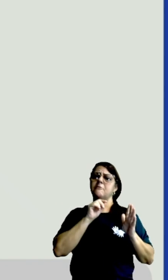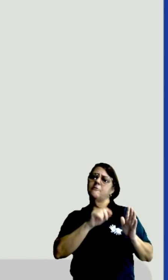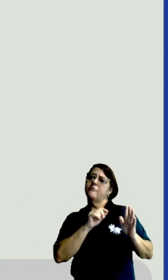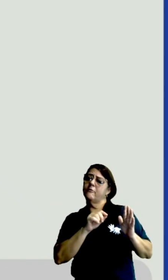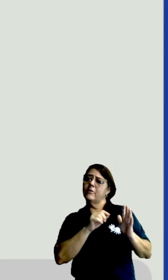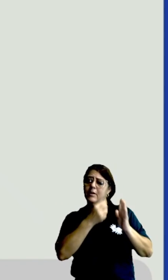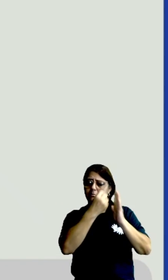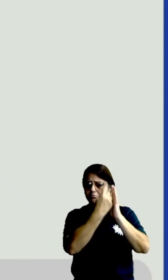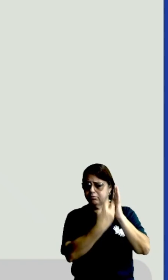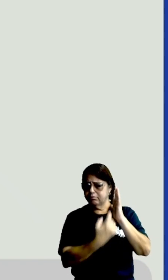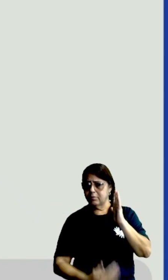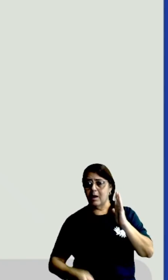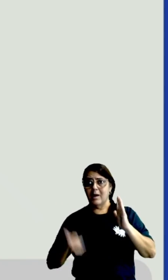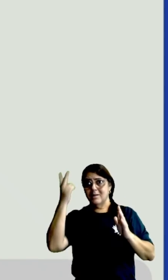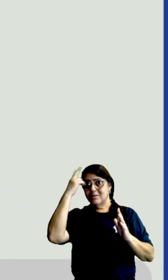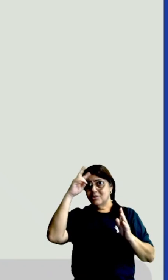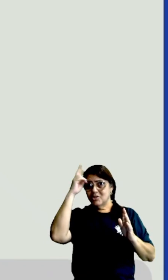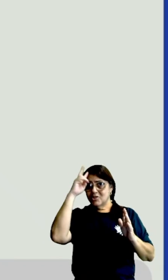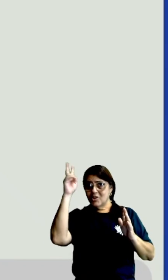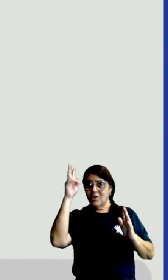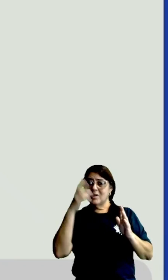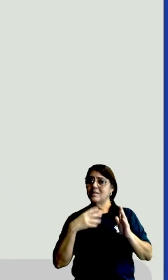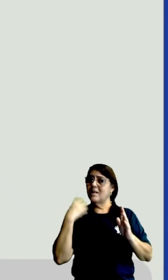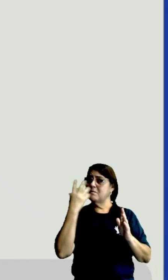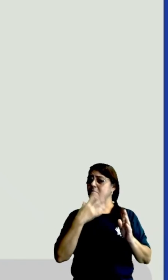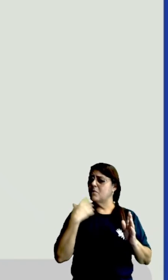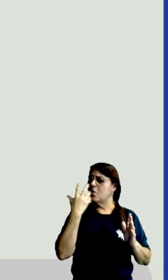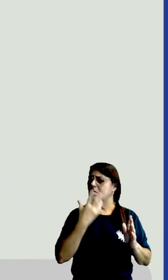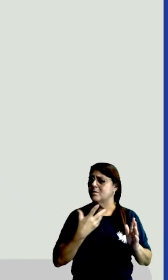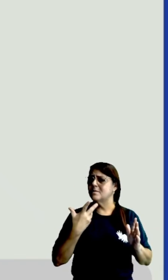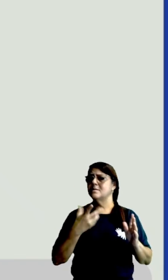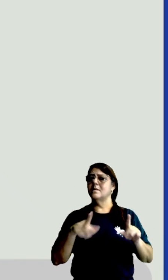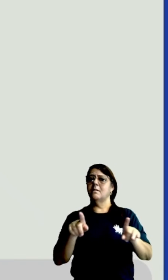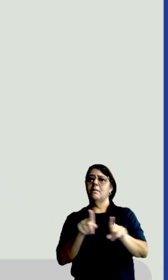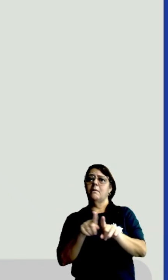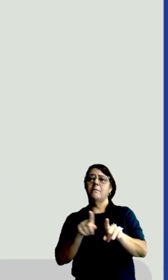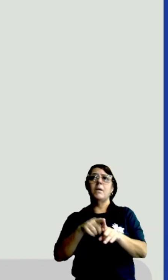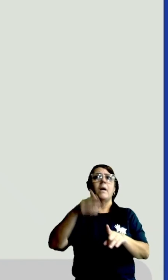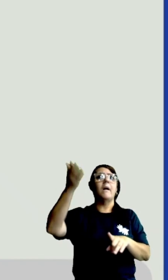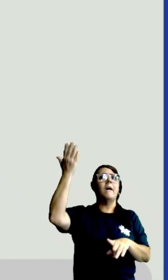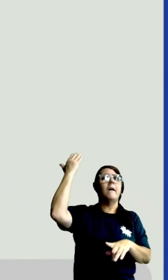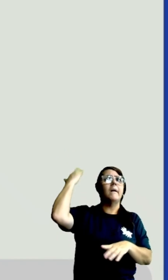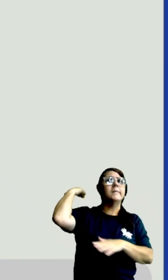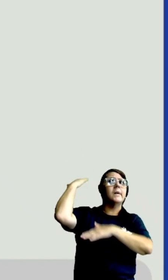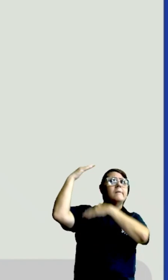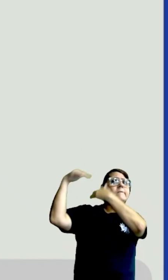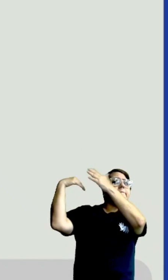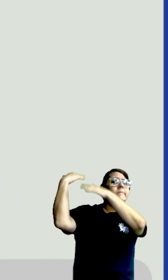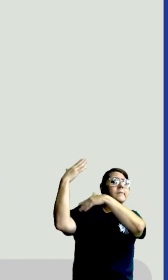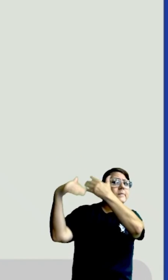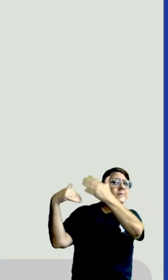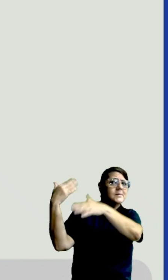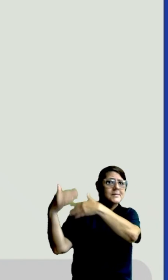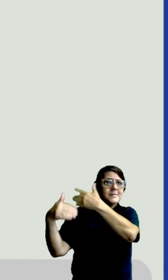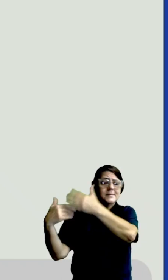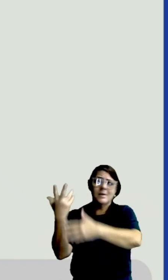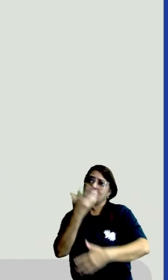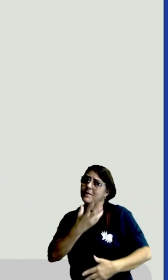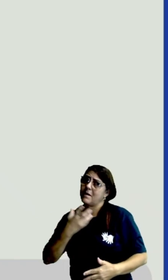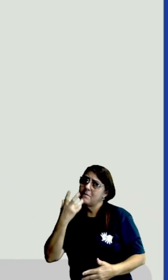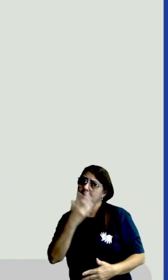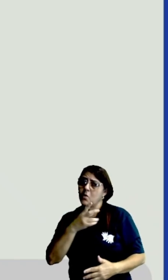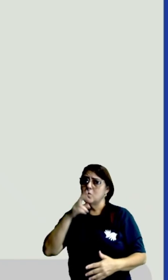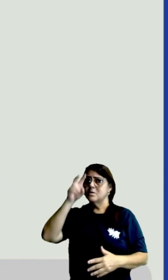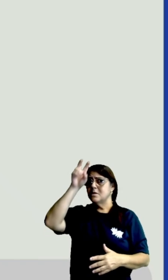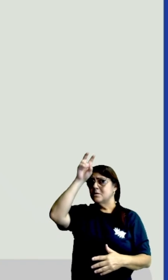A história da música a música na pré-história a evolução da música na